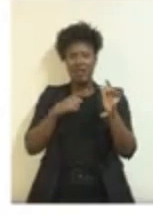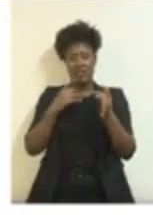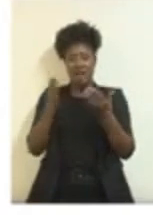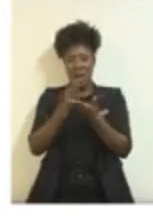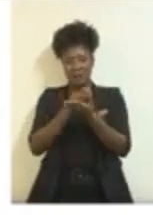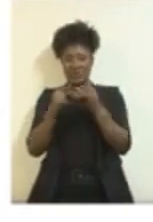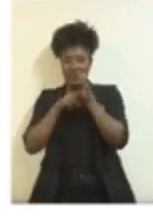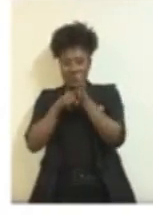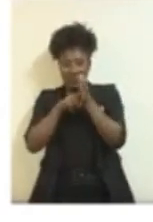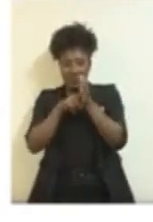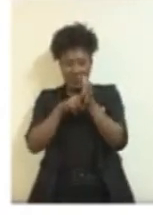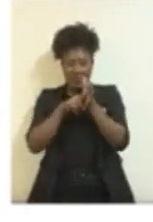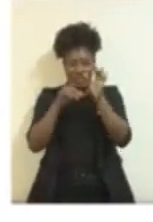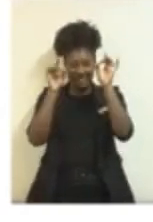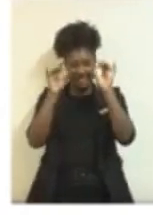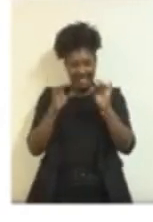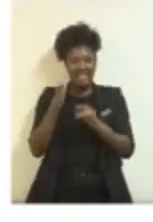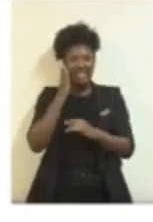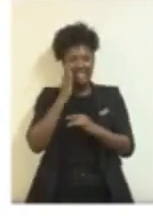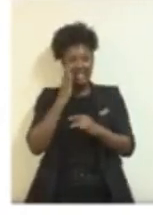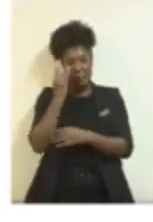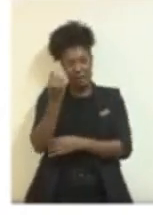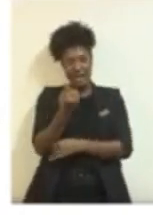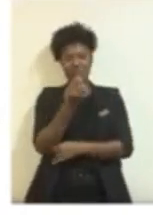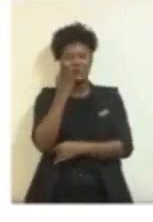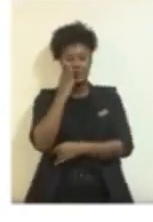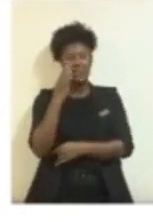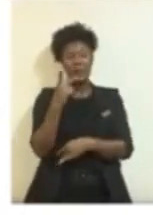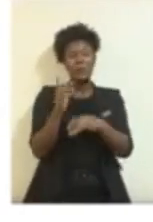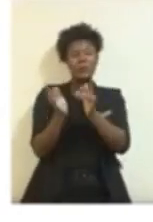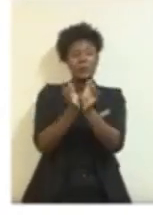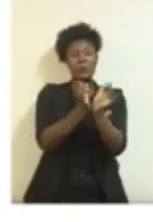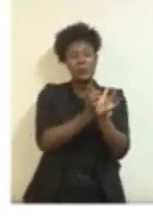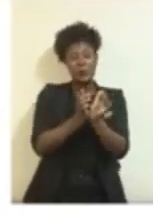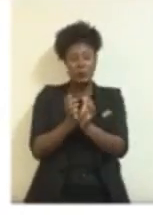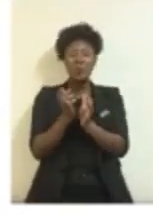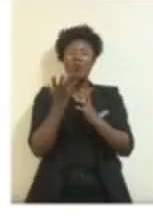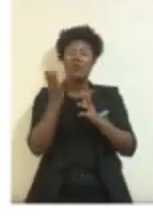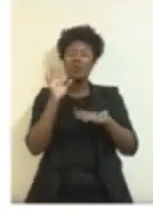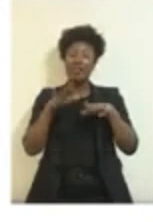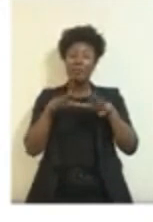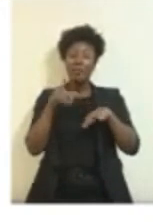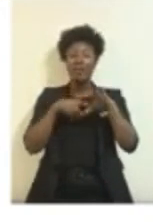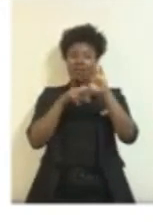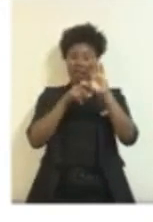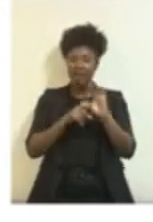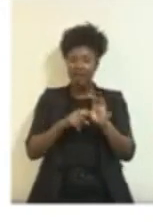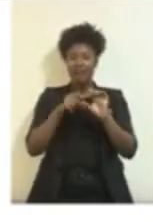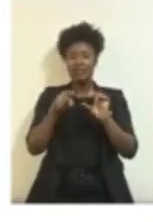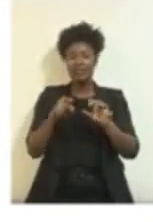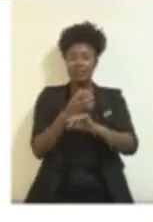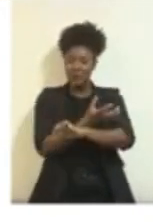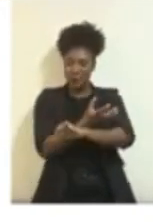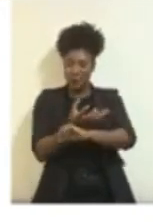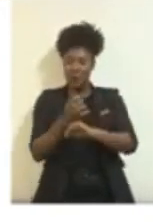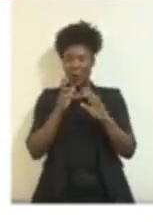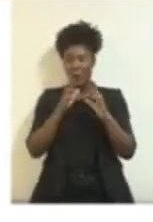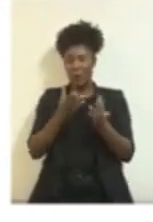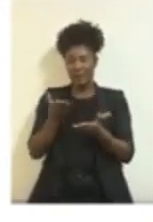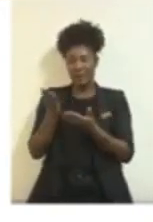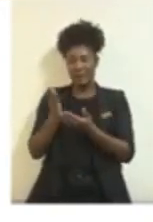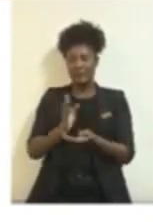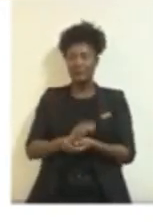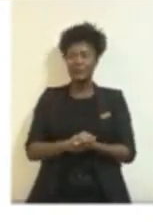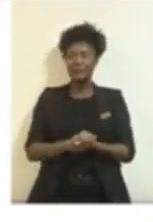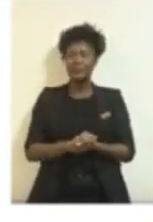cada um sabe da diversidade do seu grupo de organismos que depende dessa vegetação deste campo aqui.